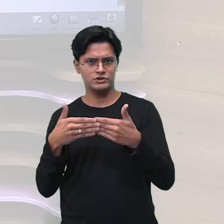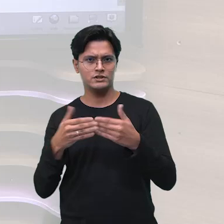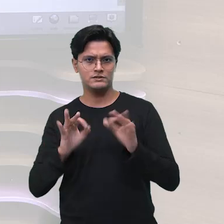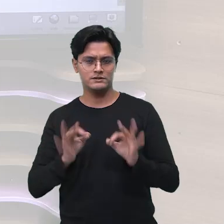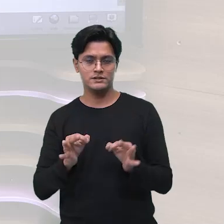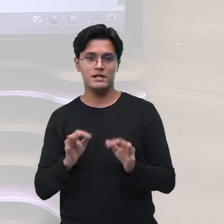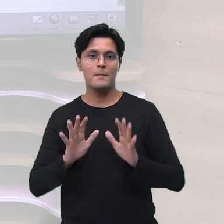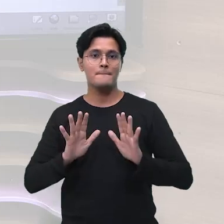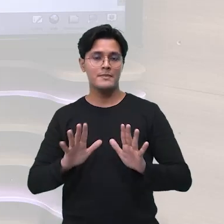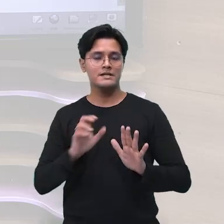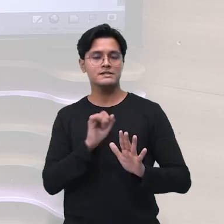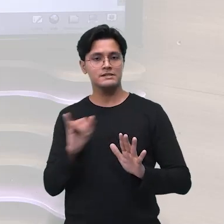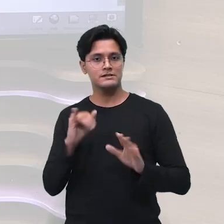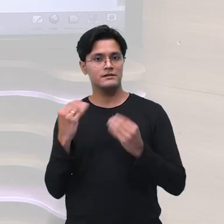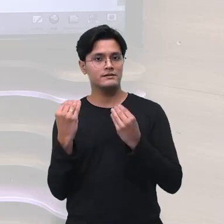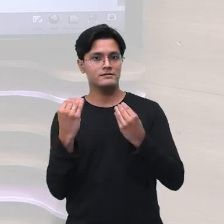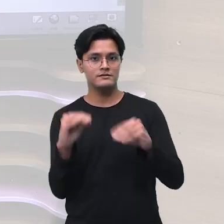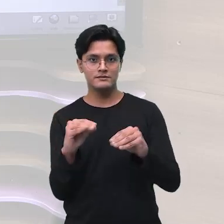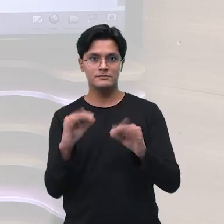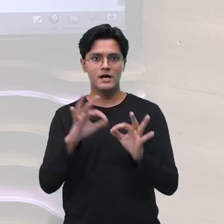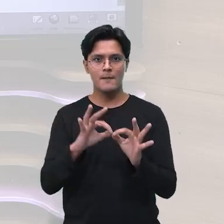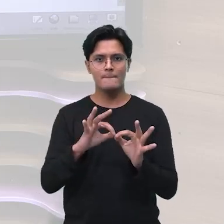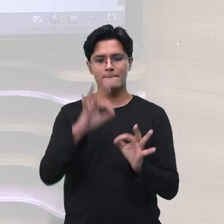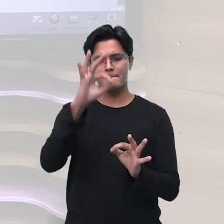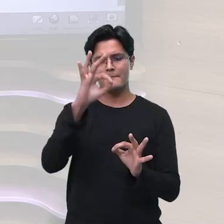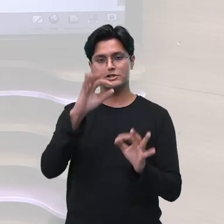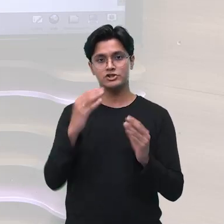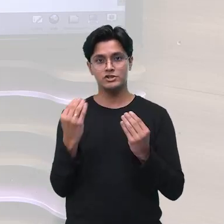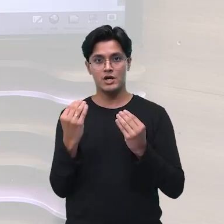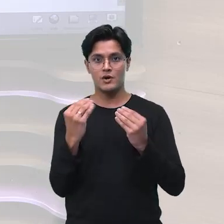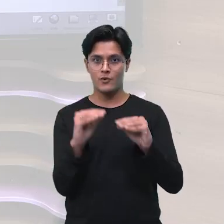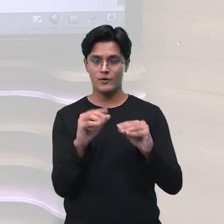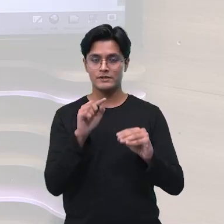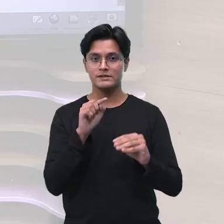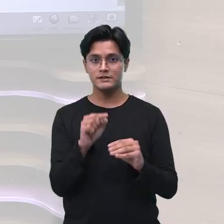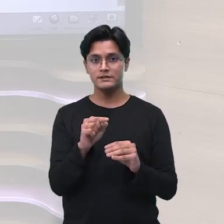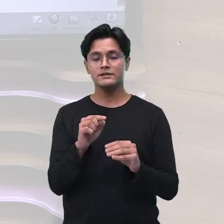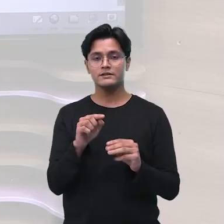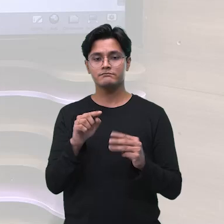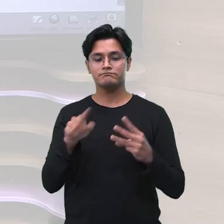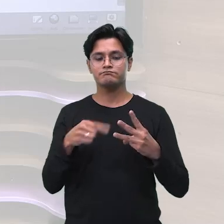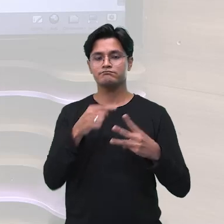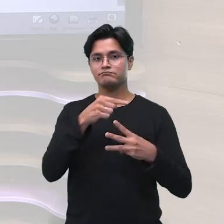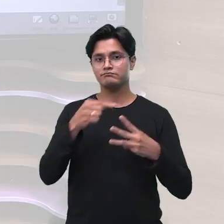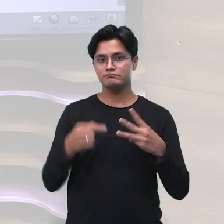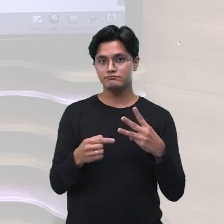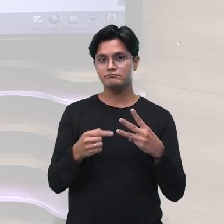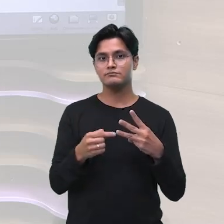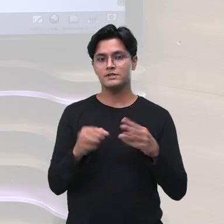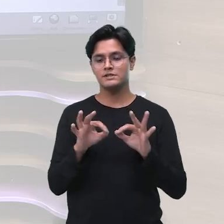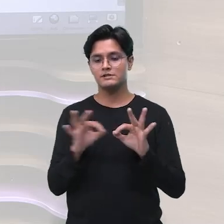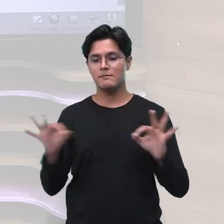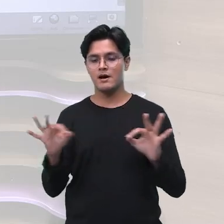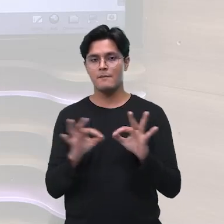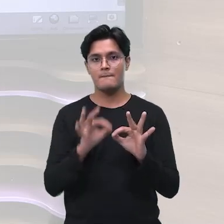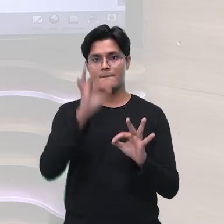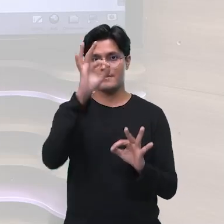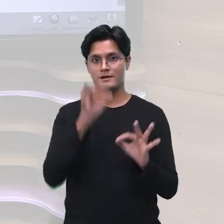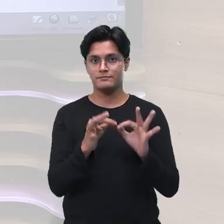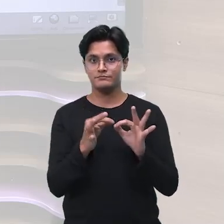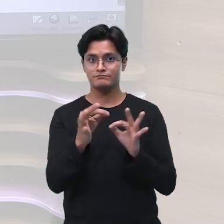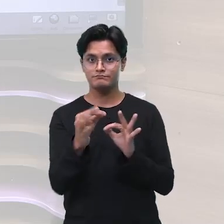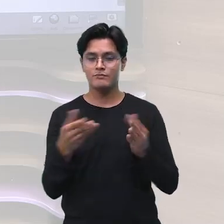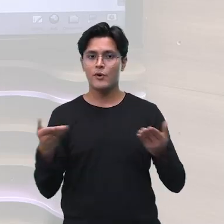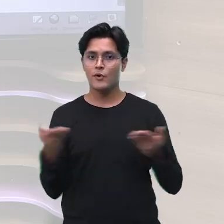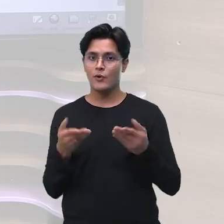a partir do momento que eu acrescentei a terceira dimensão, que foi essa daqui, ó, que está em preto, né? Então o quadrado deixou de ser um polígono e agora nós temos